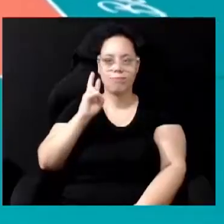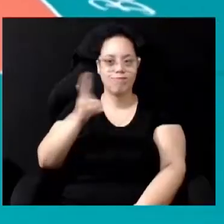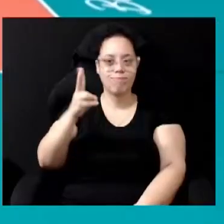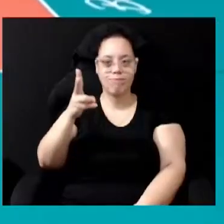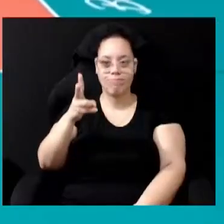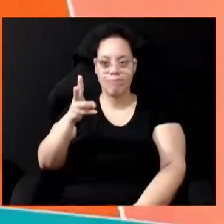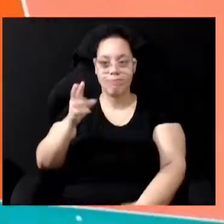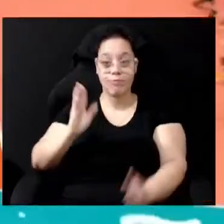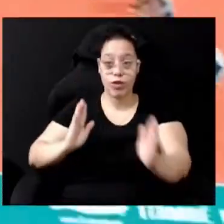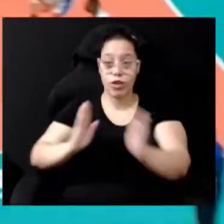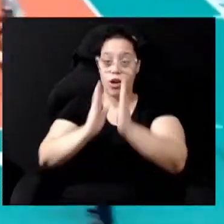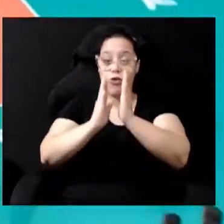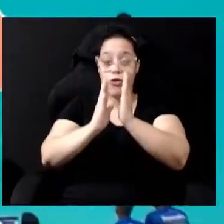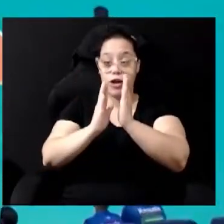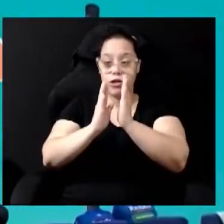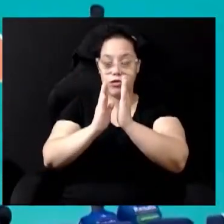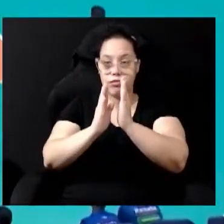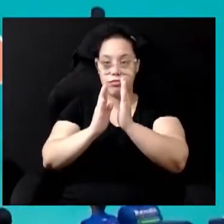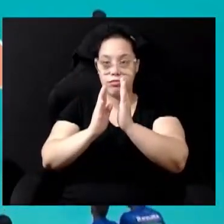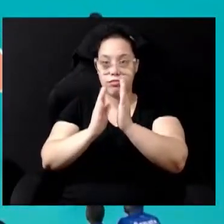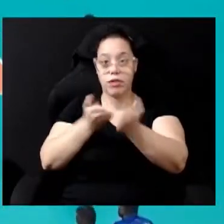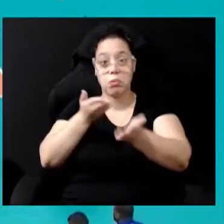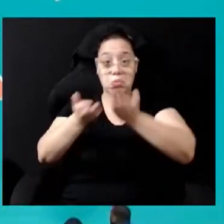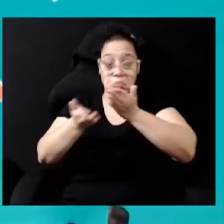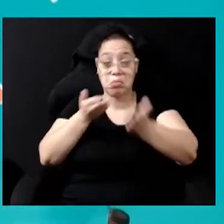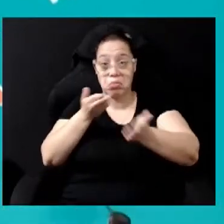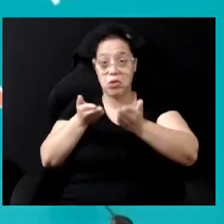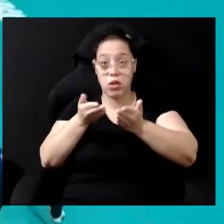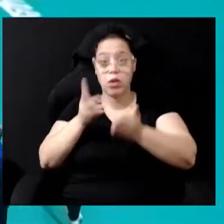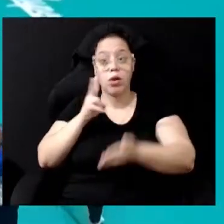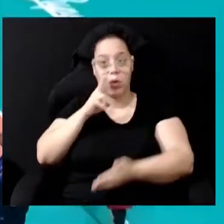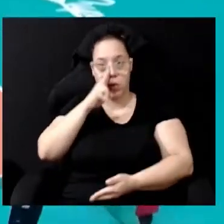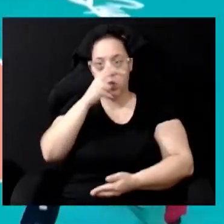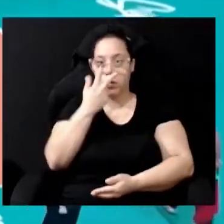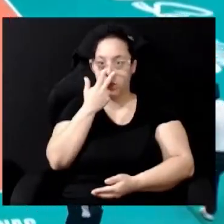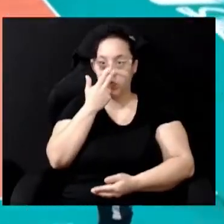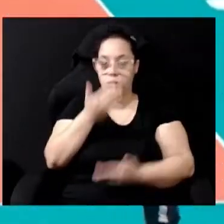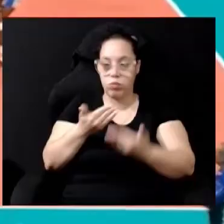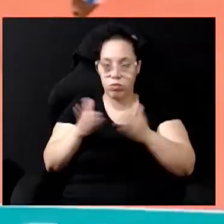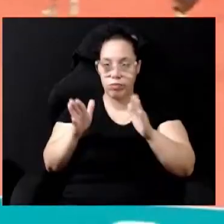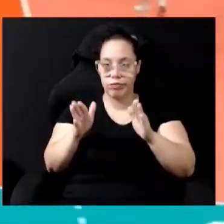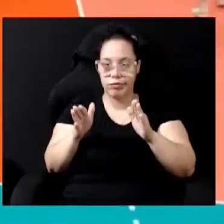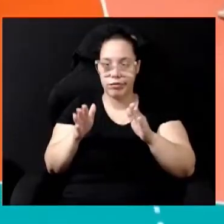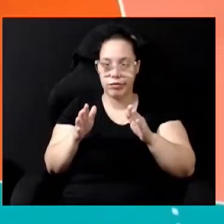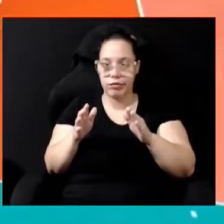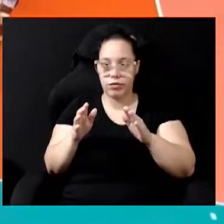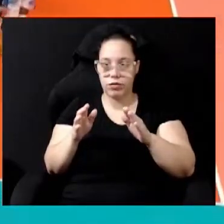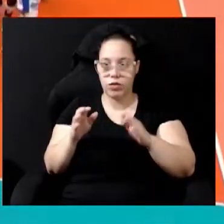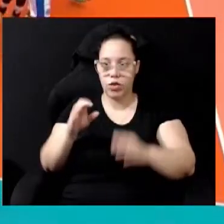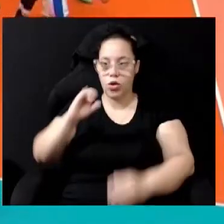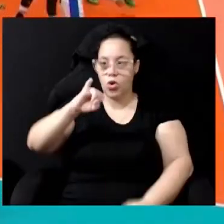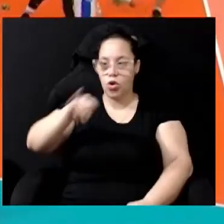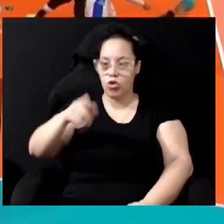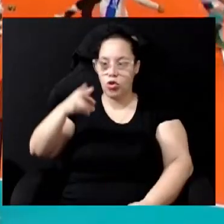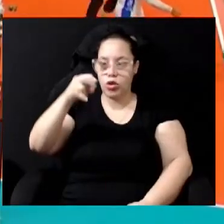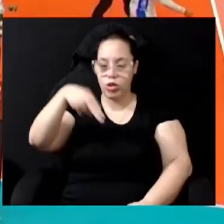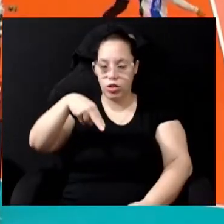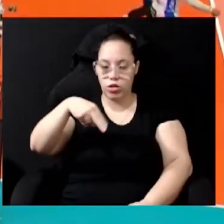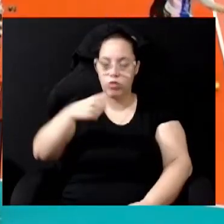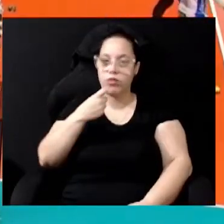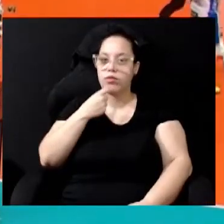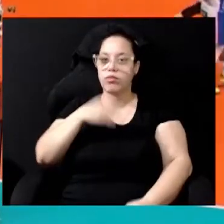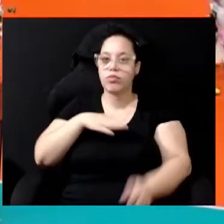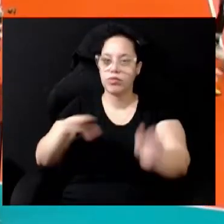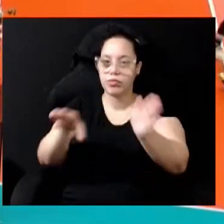do placar e parecia que iria conseguir abrir vantagem. No saque de Judson, os campineiros chegaram a